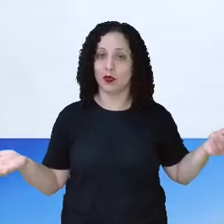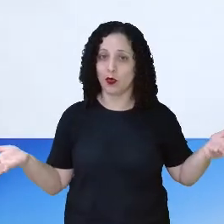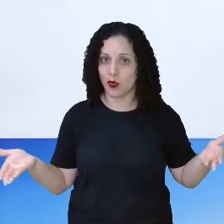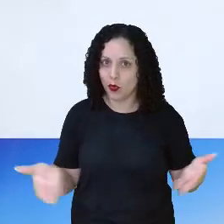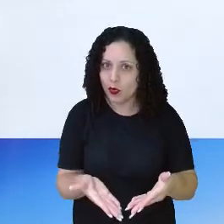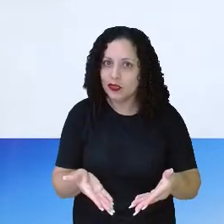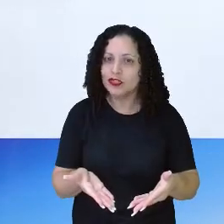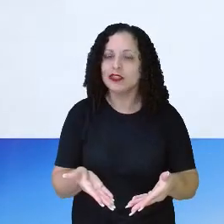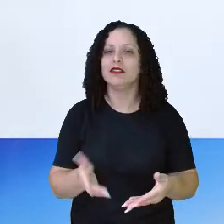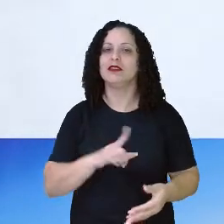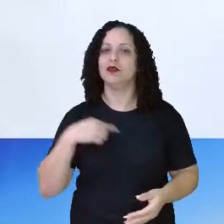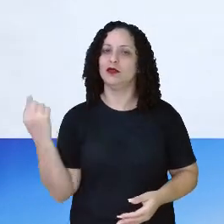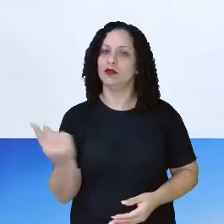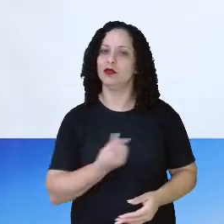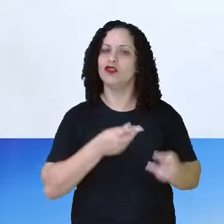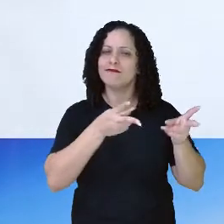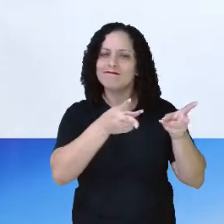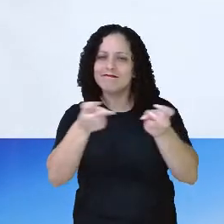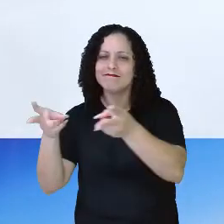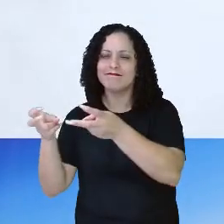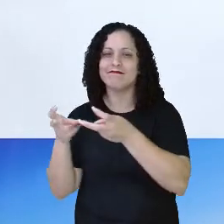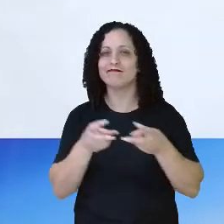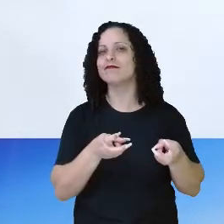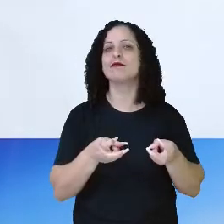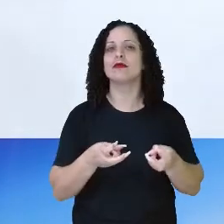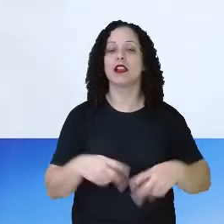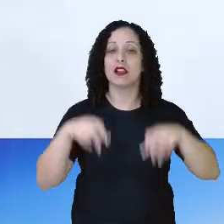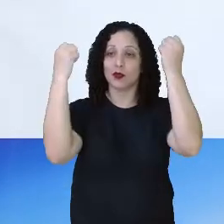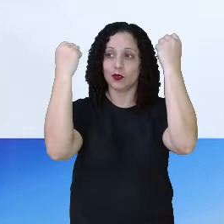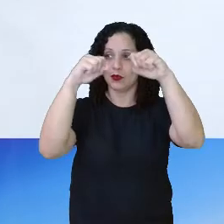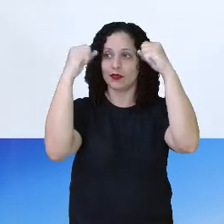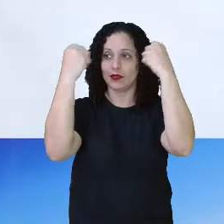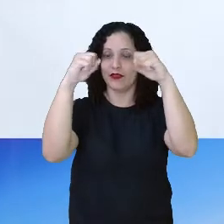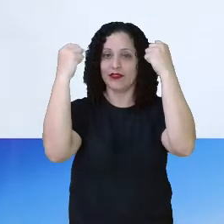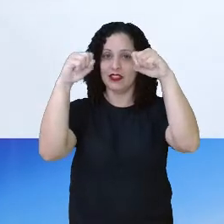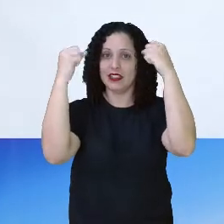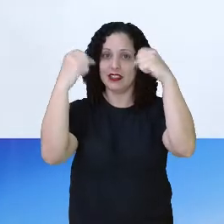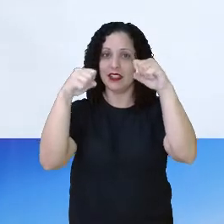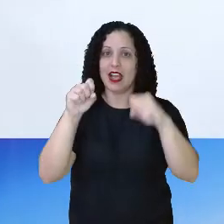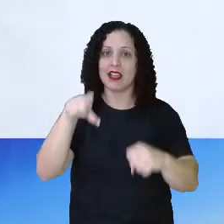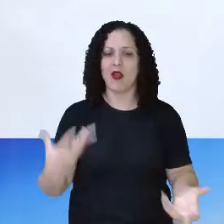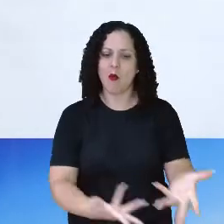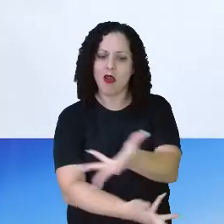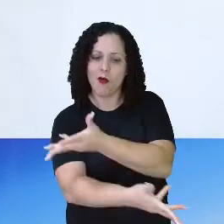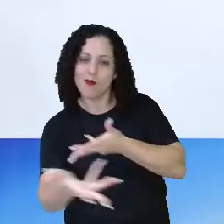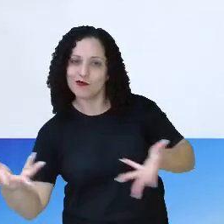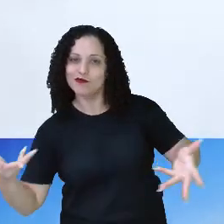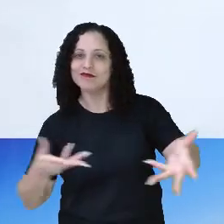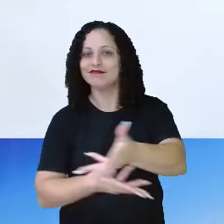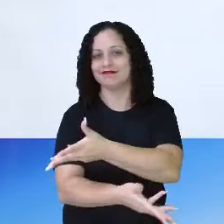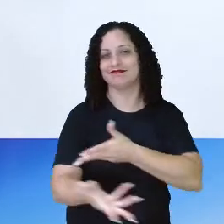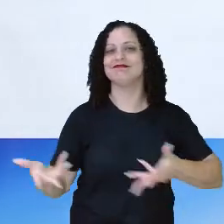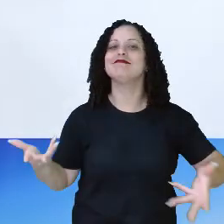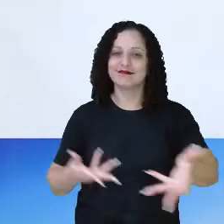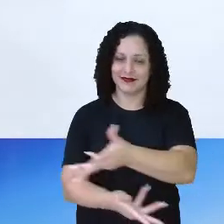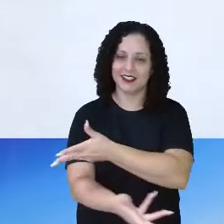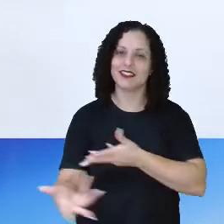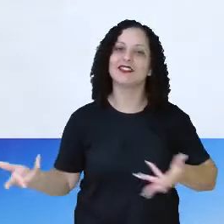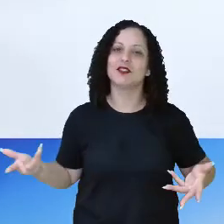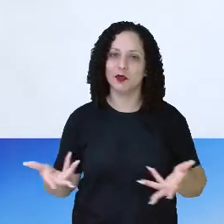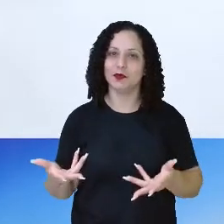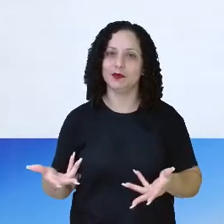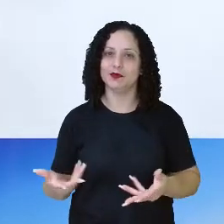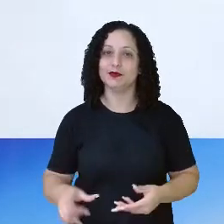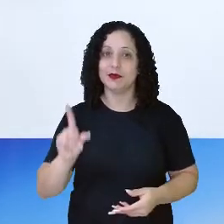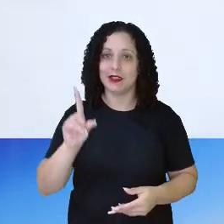gente tem que olhar para a educação física como uma cooperação. É a mesma